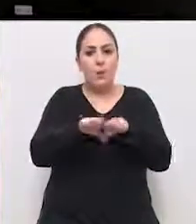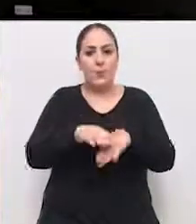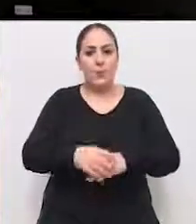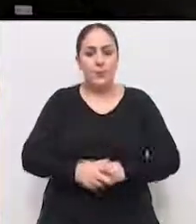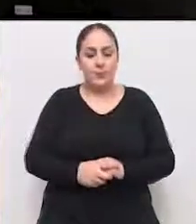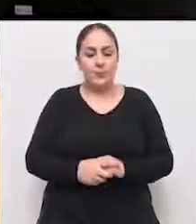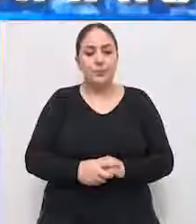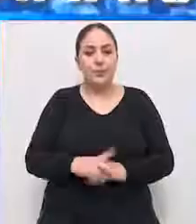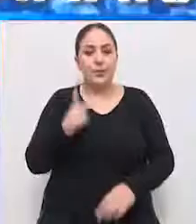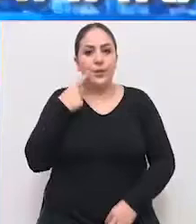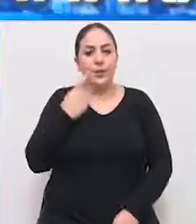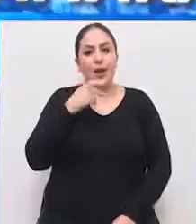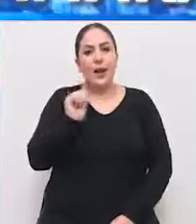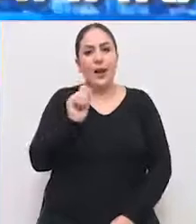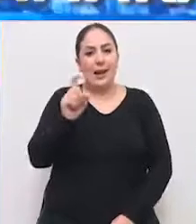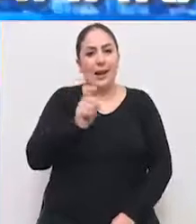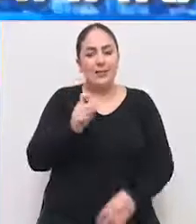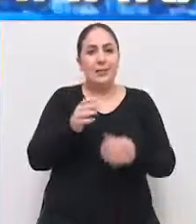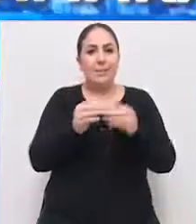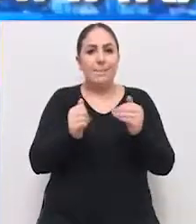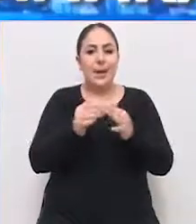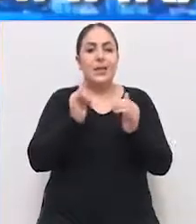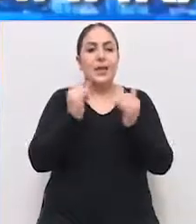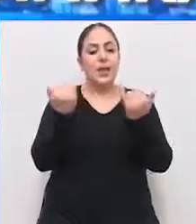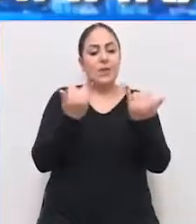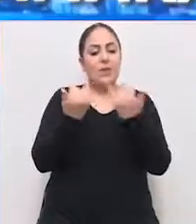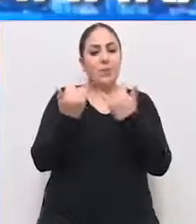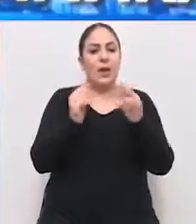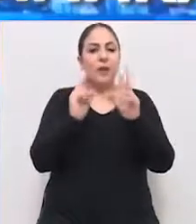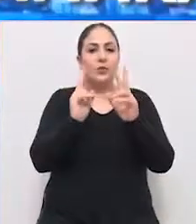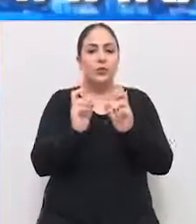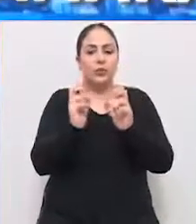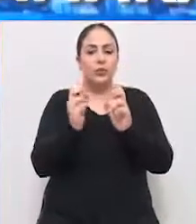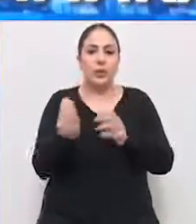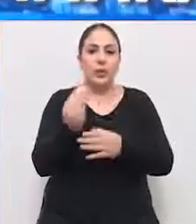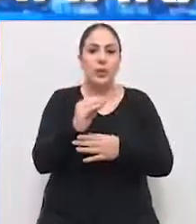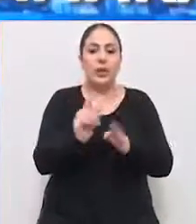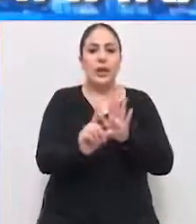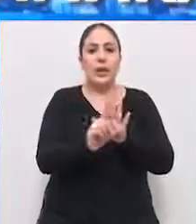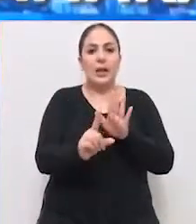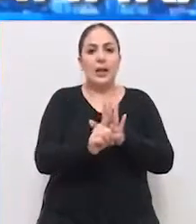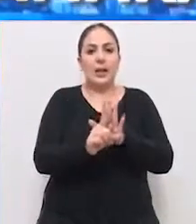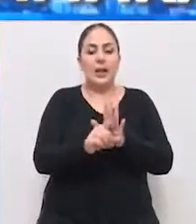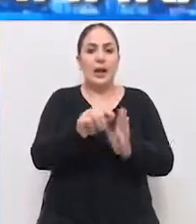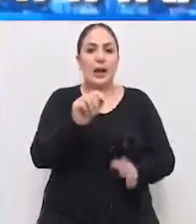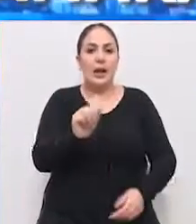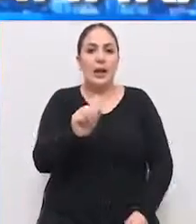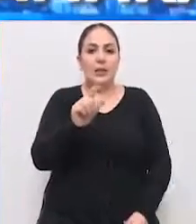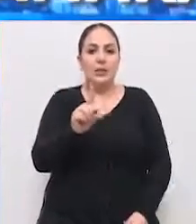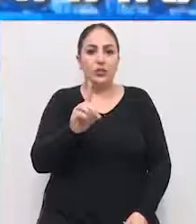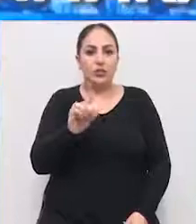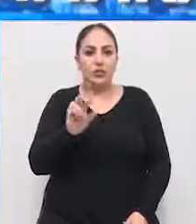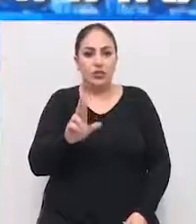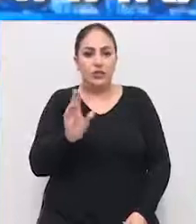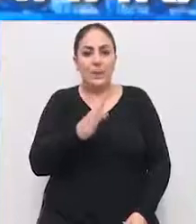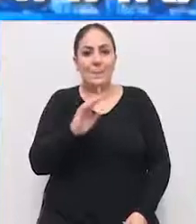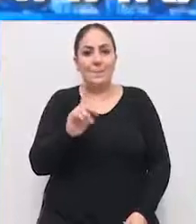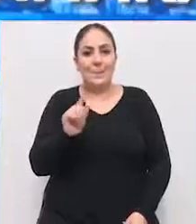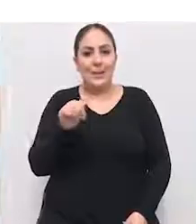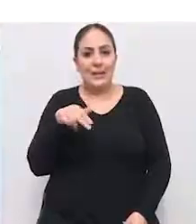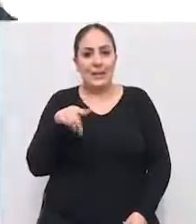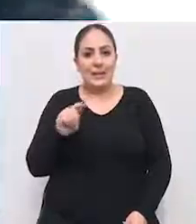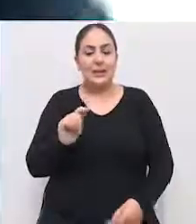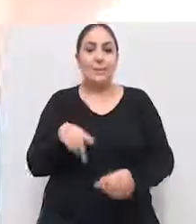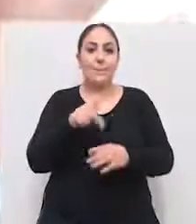mulheres advogadas. Vereador Alex Necker solicita informações sobre a aplicação da Lei Aldir Blanc em Passo